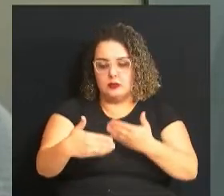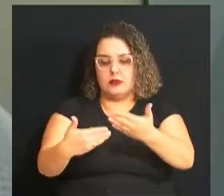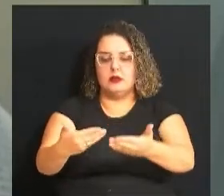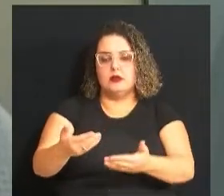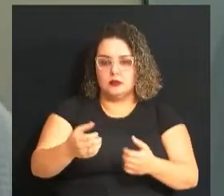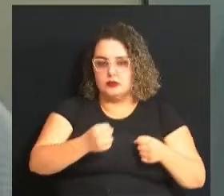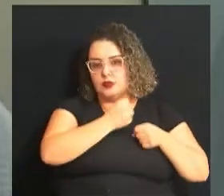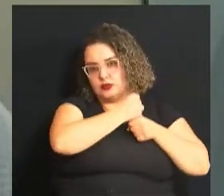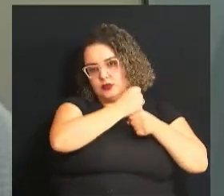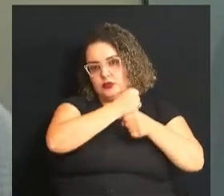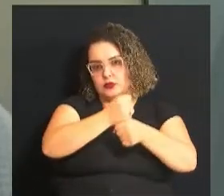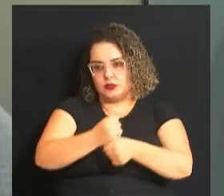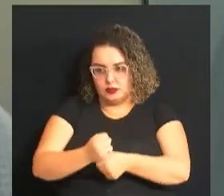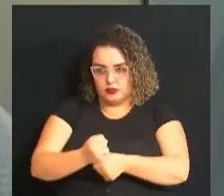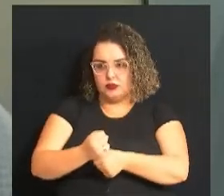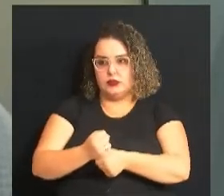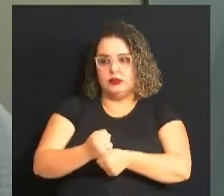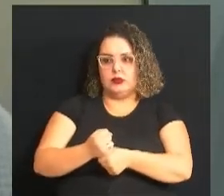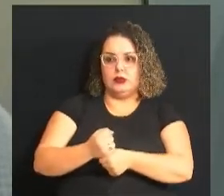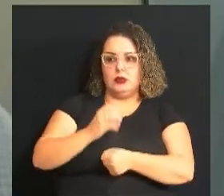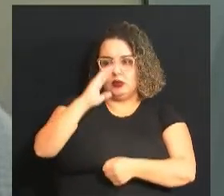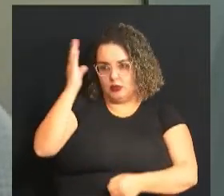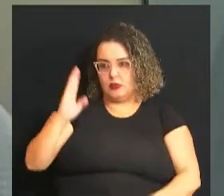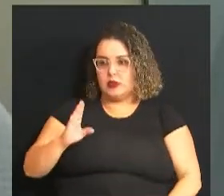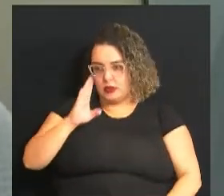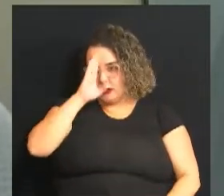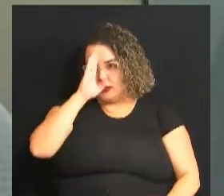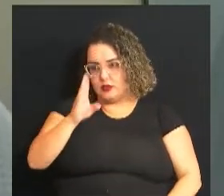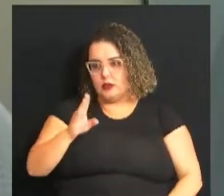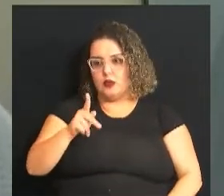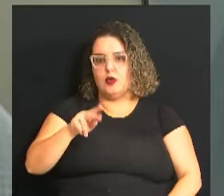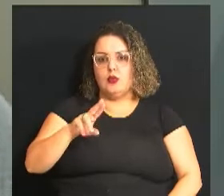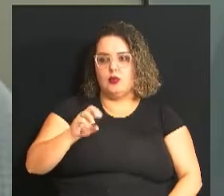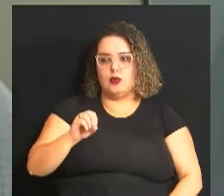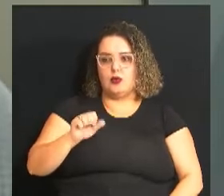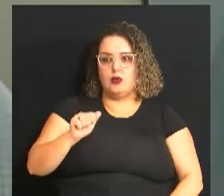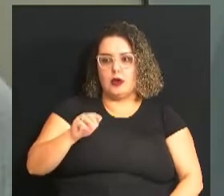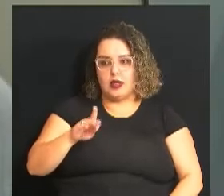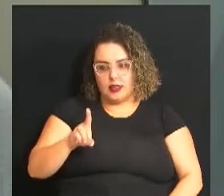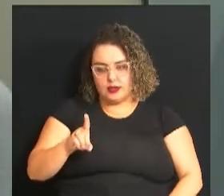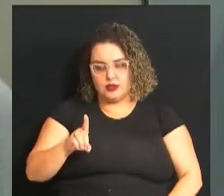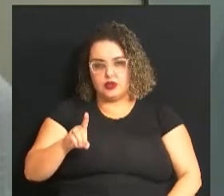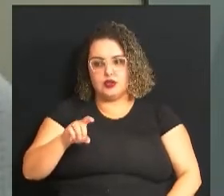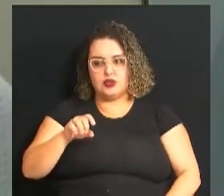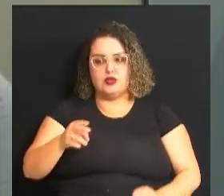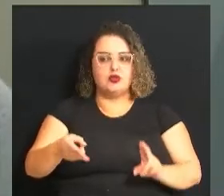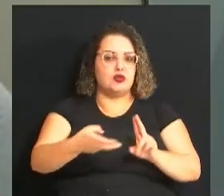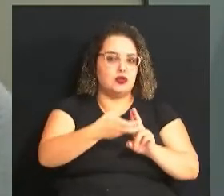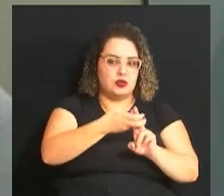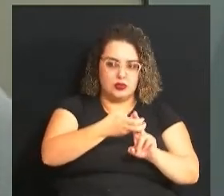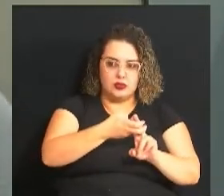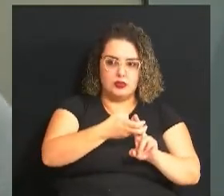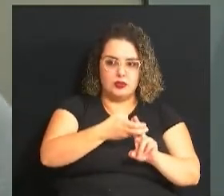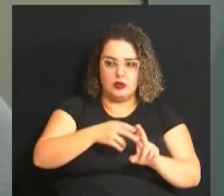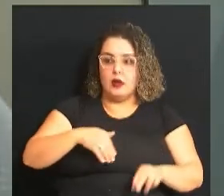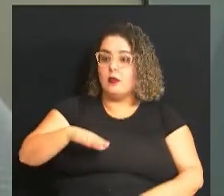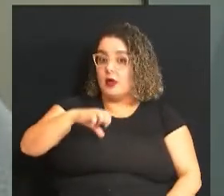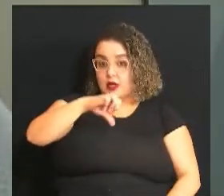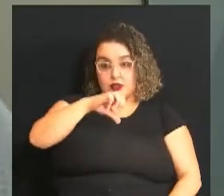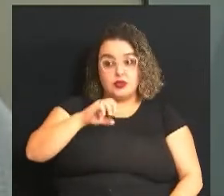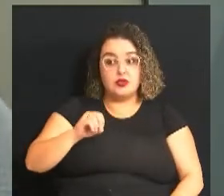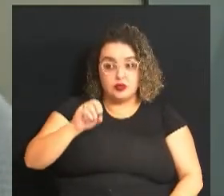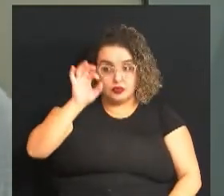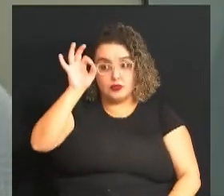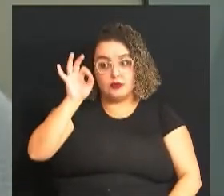no Einstein, nós temos um serviço do PROAD SUS, né? Então, nós transplantamos em mais de 90% são pacientes